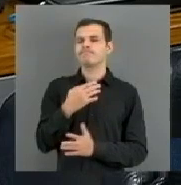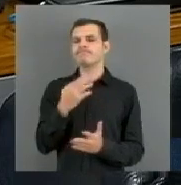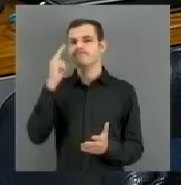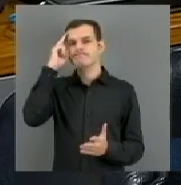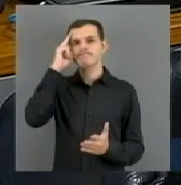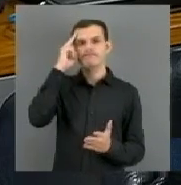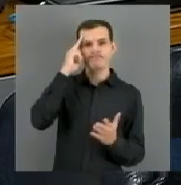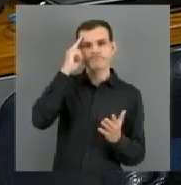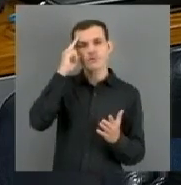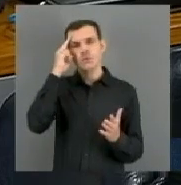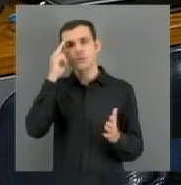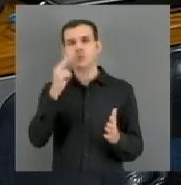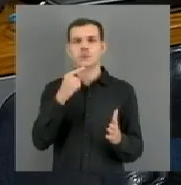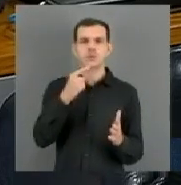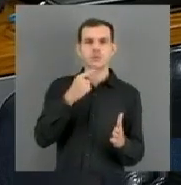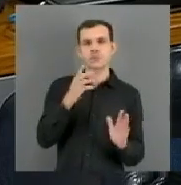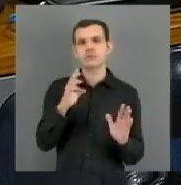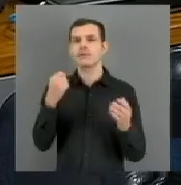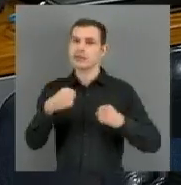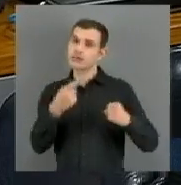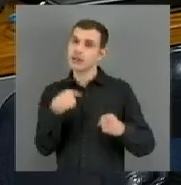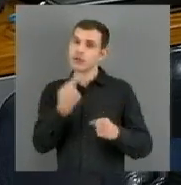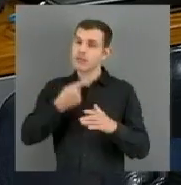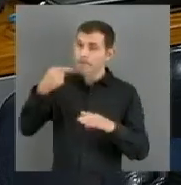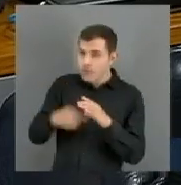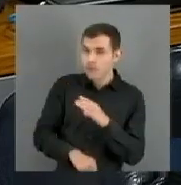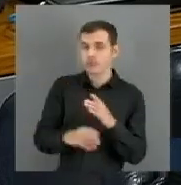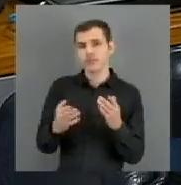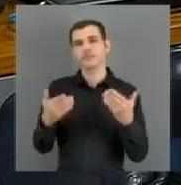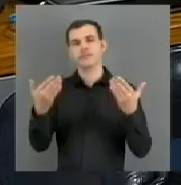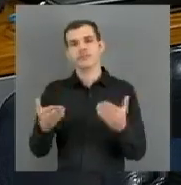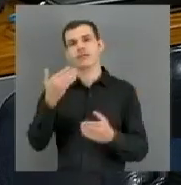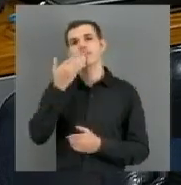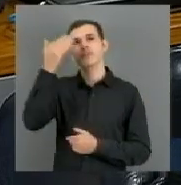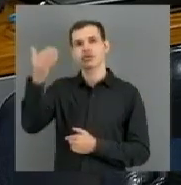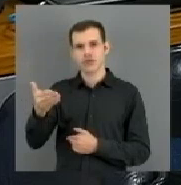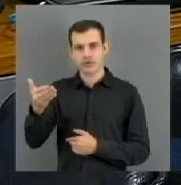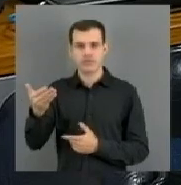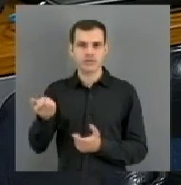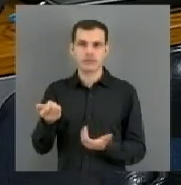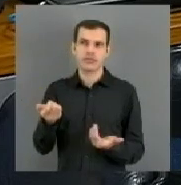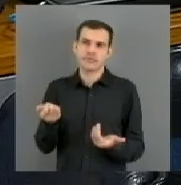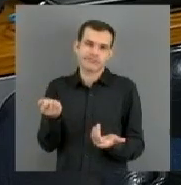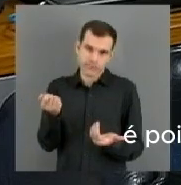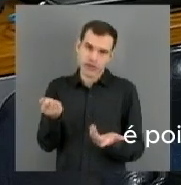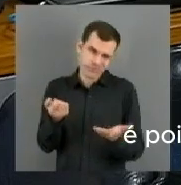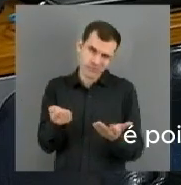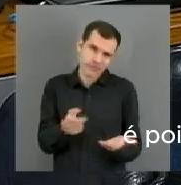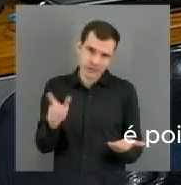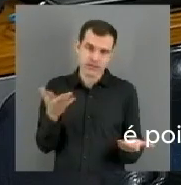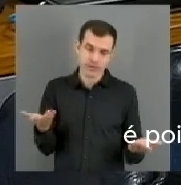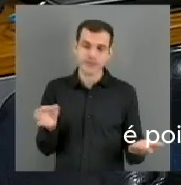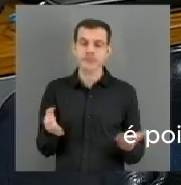gente vai precisar se aprofundar. Pior do que esse pedido desnecessário, pois o